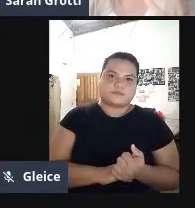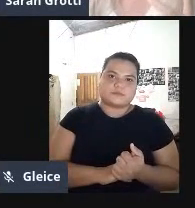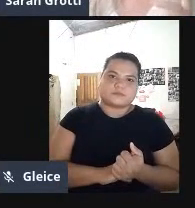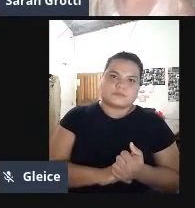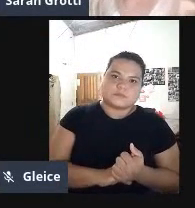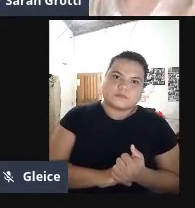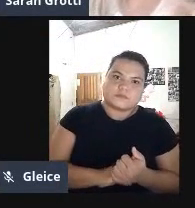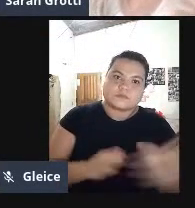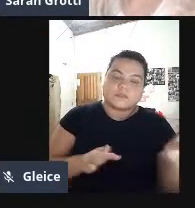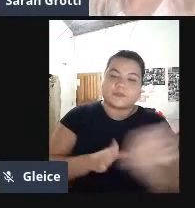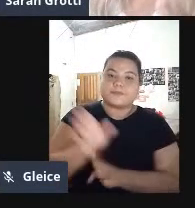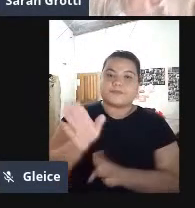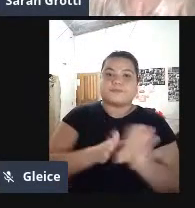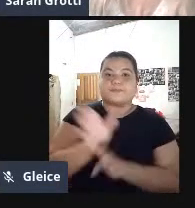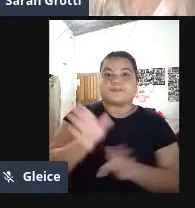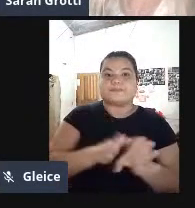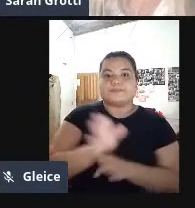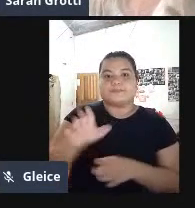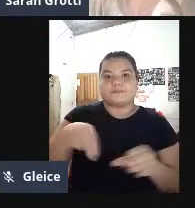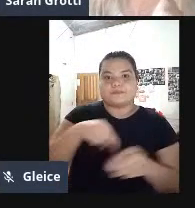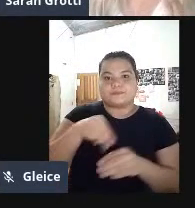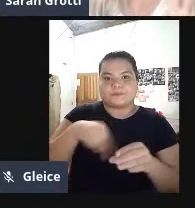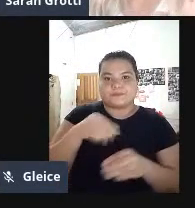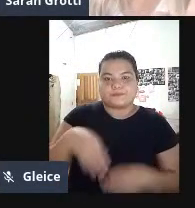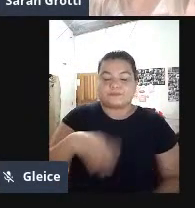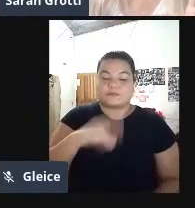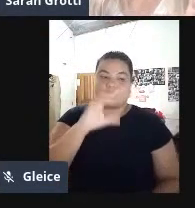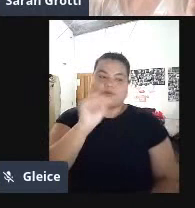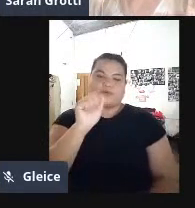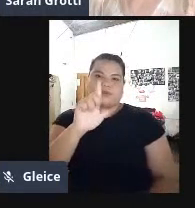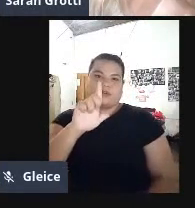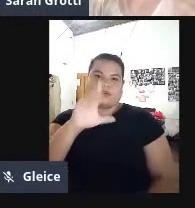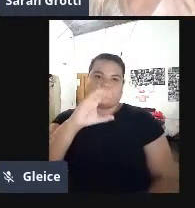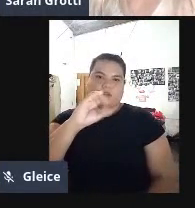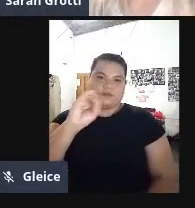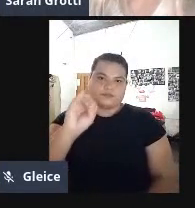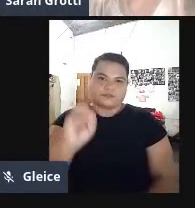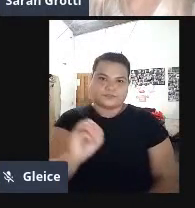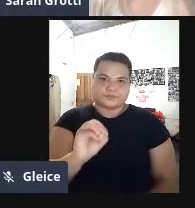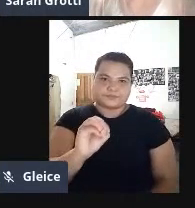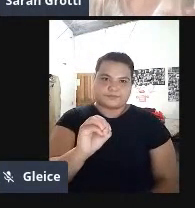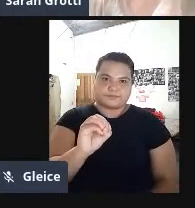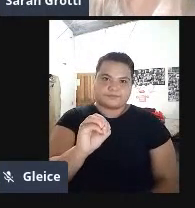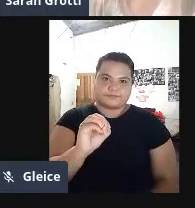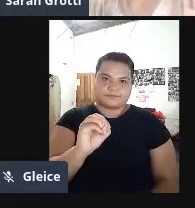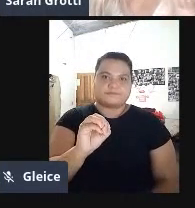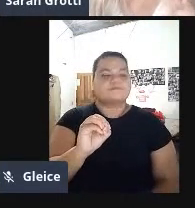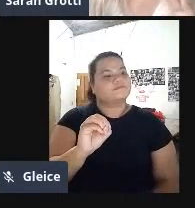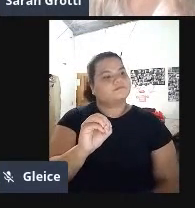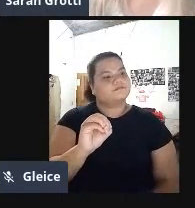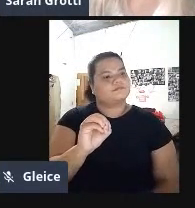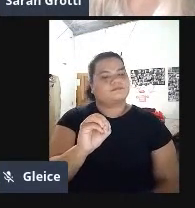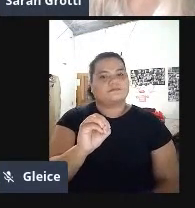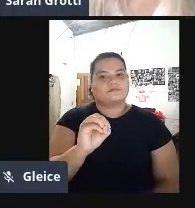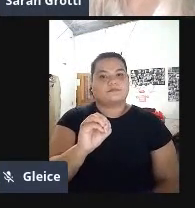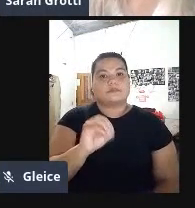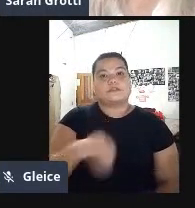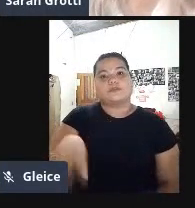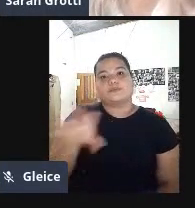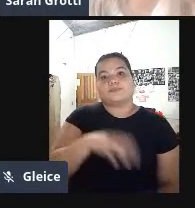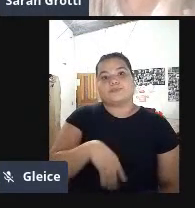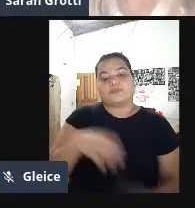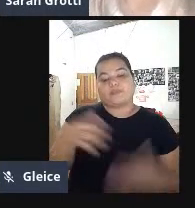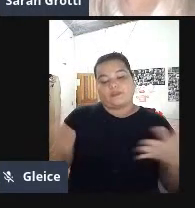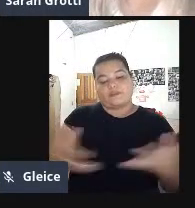Orientações nutricionais para o cálcio, né? Hortaliças com baixo teor de oxalatos, que é o brócolis e a couve.